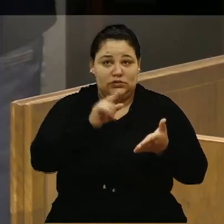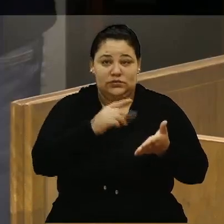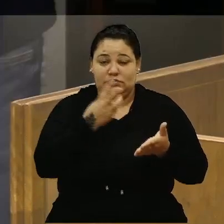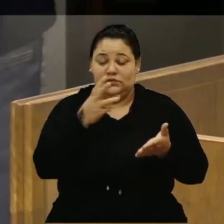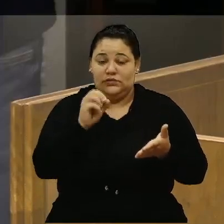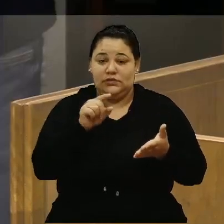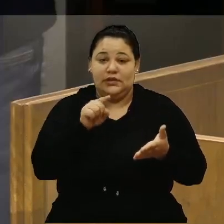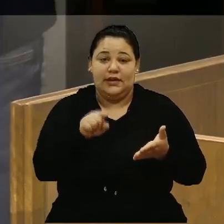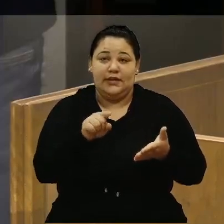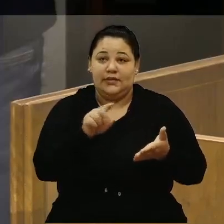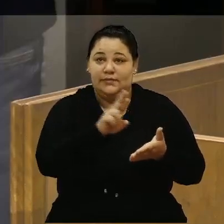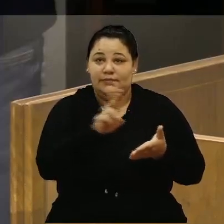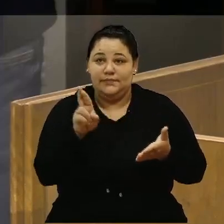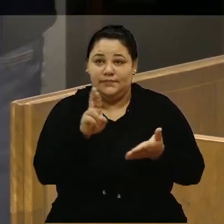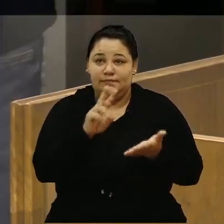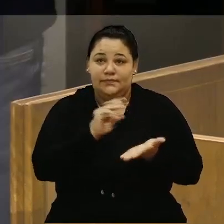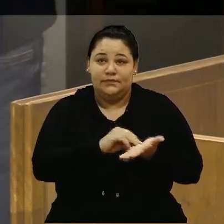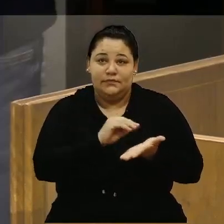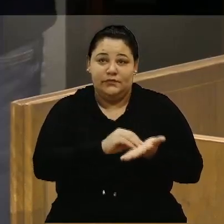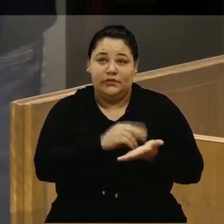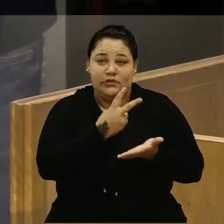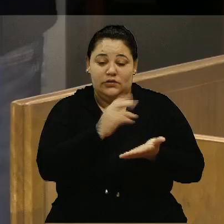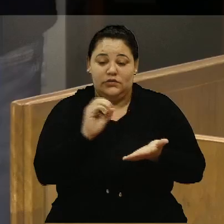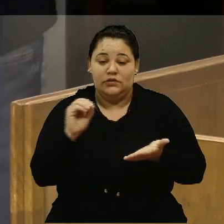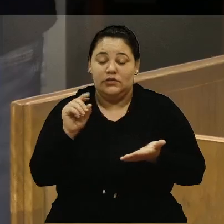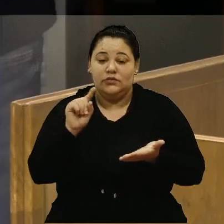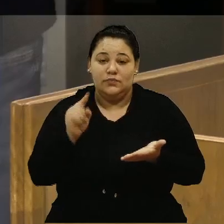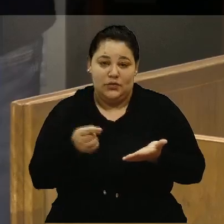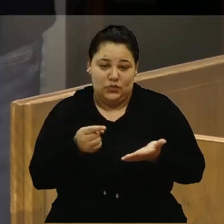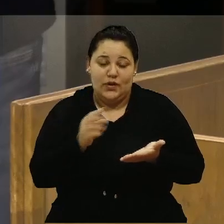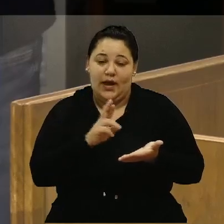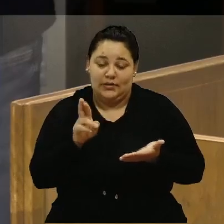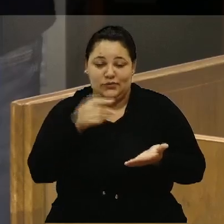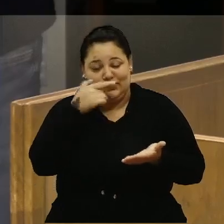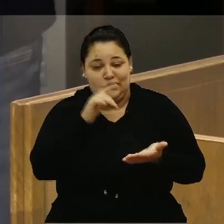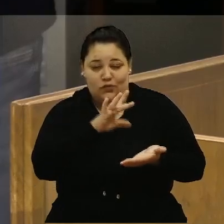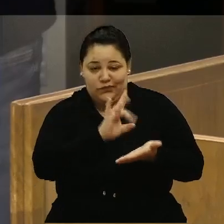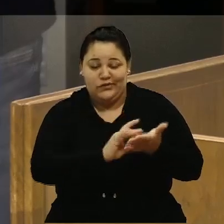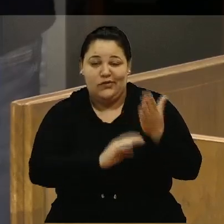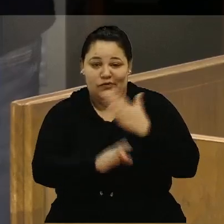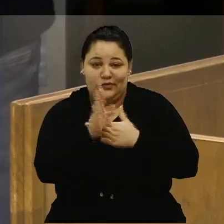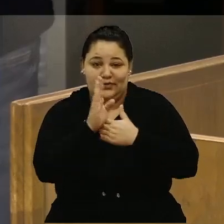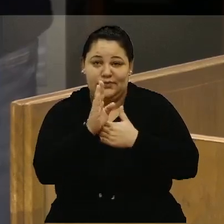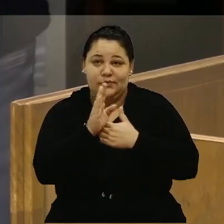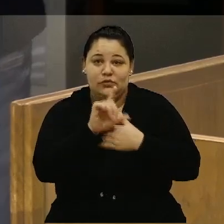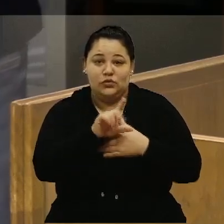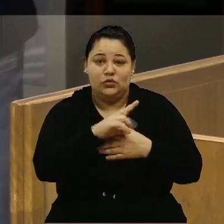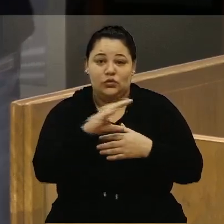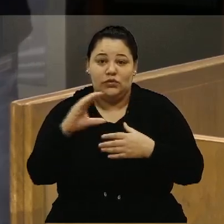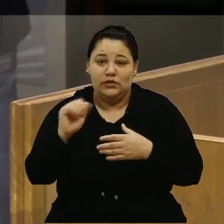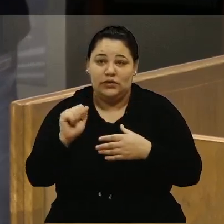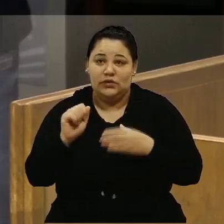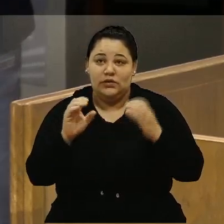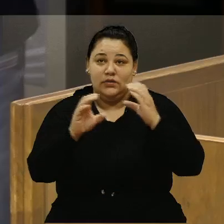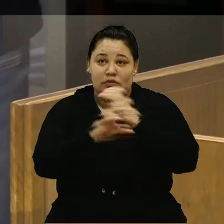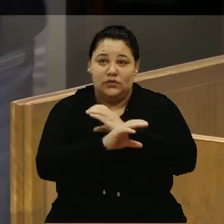mil, faltando R$200 mil para a gente conseguir realizar esse transplante. O Luca ele completa 3 aninhos em